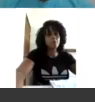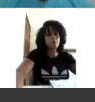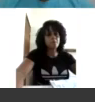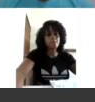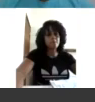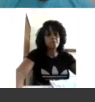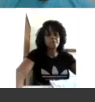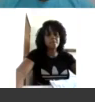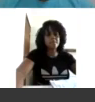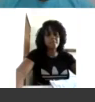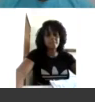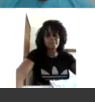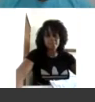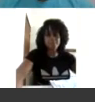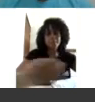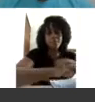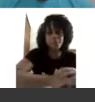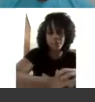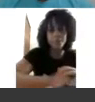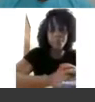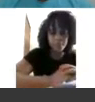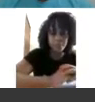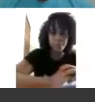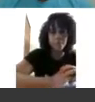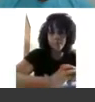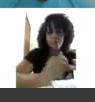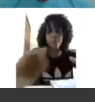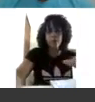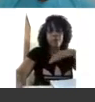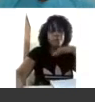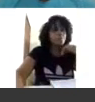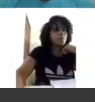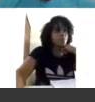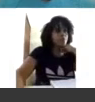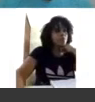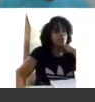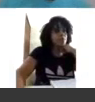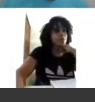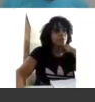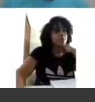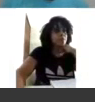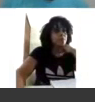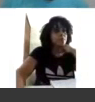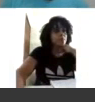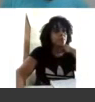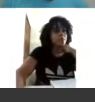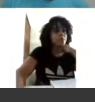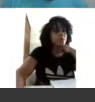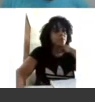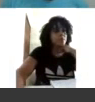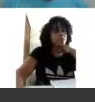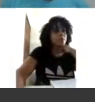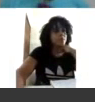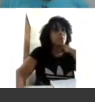área de educação e na formação de professores, né, de se reinventar, né, mesmo com tantas dificuldades, com